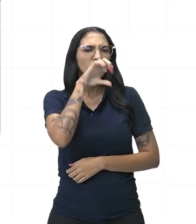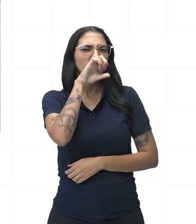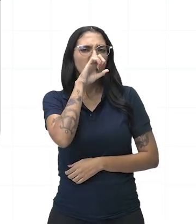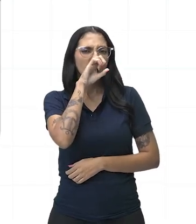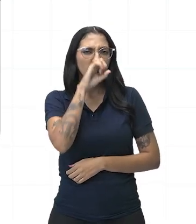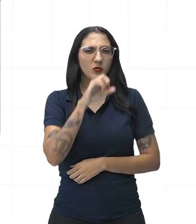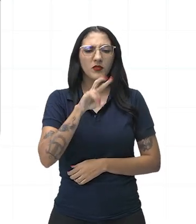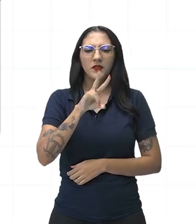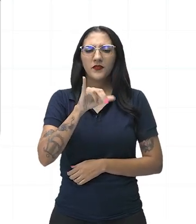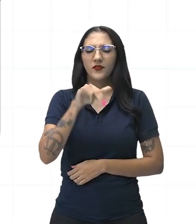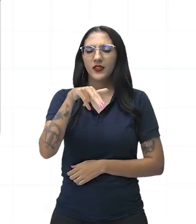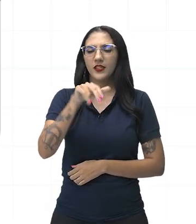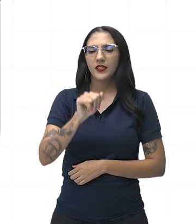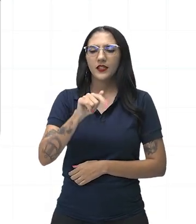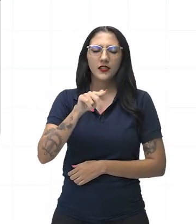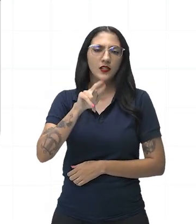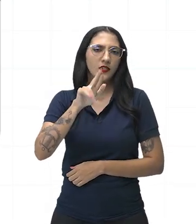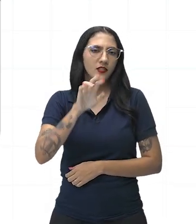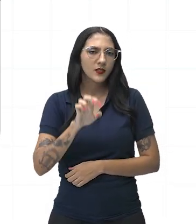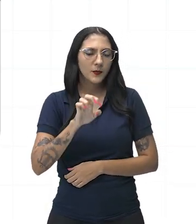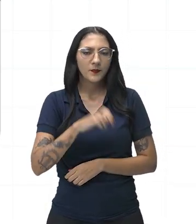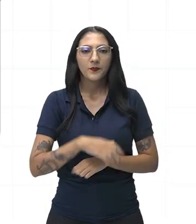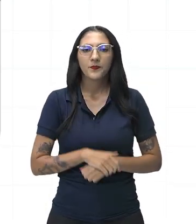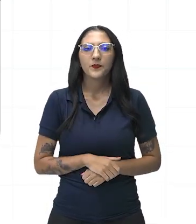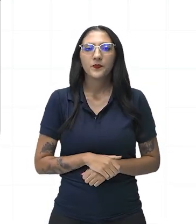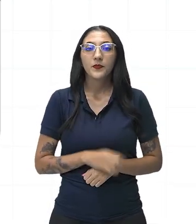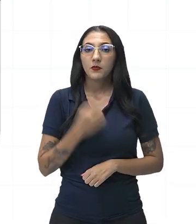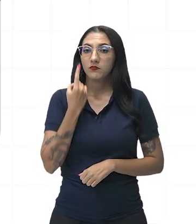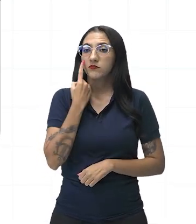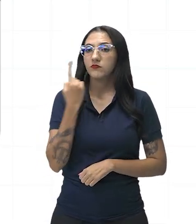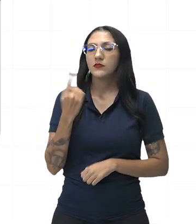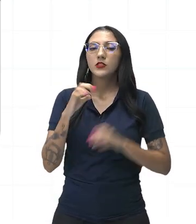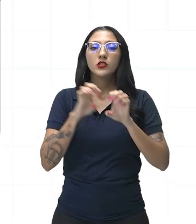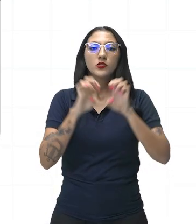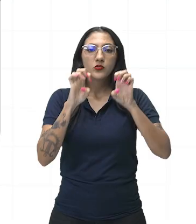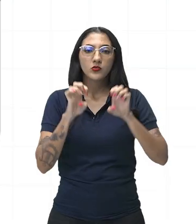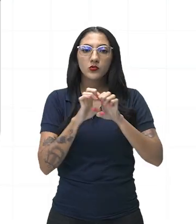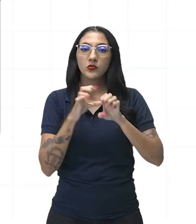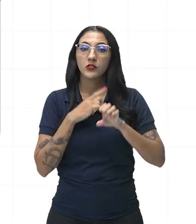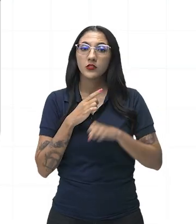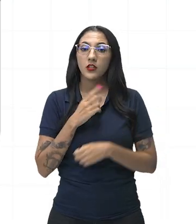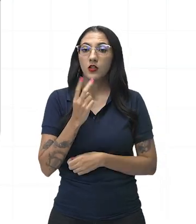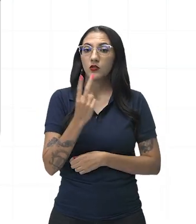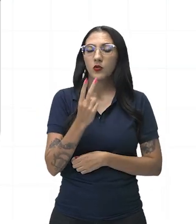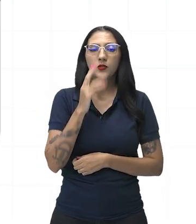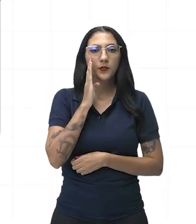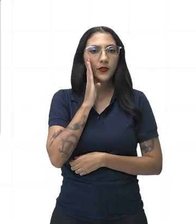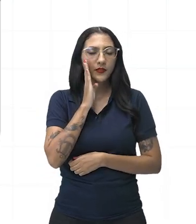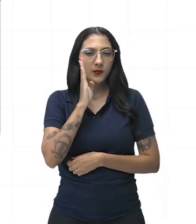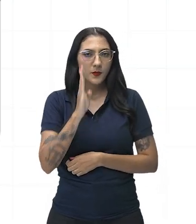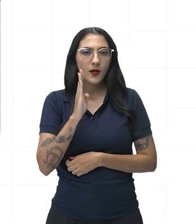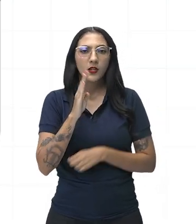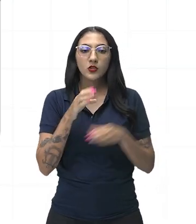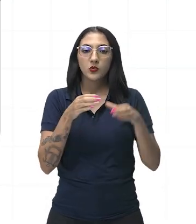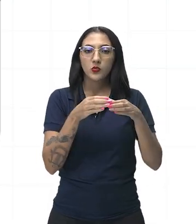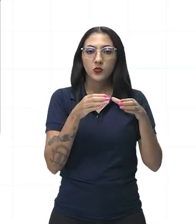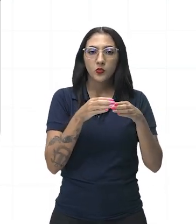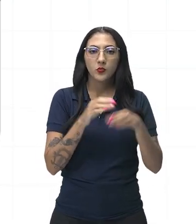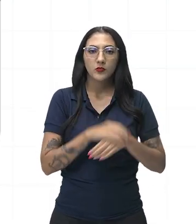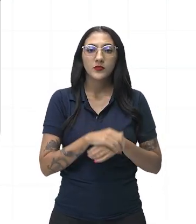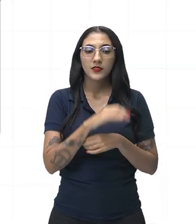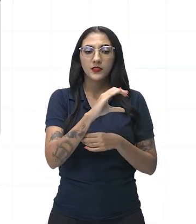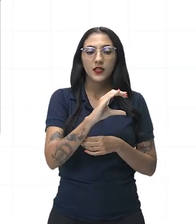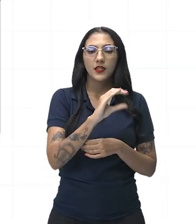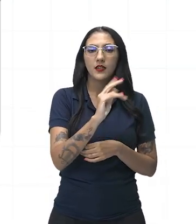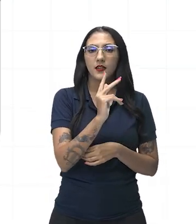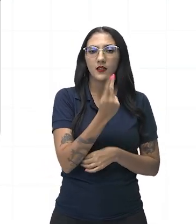O ácido acético ele é composto por dois grupos principais, que é o